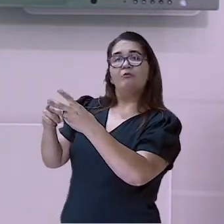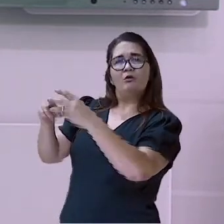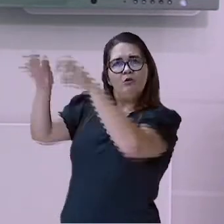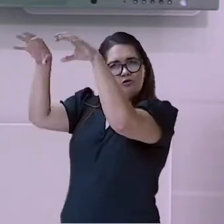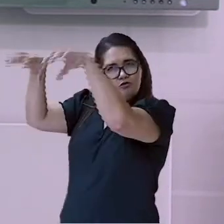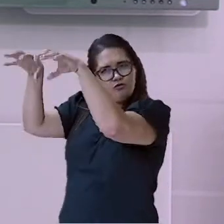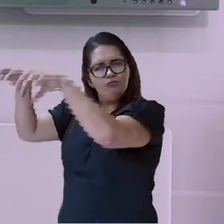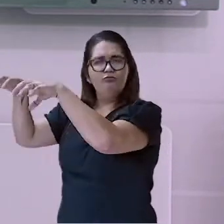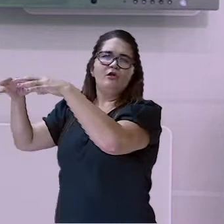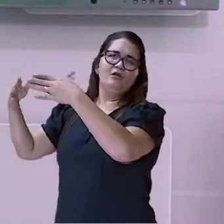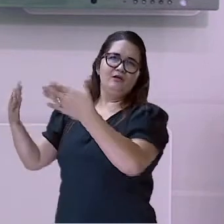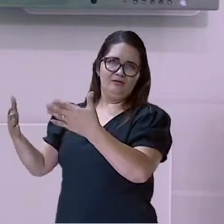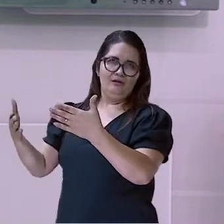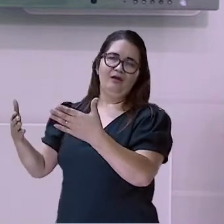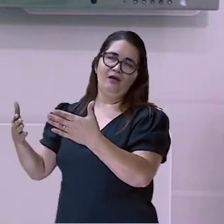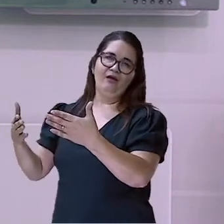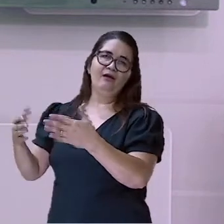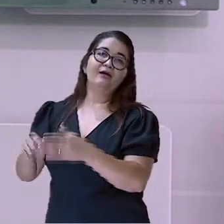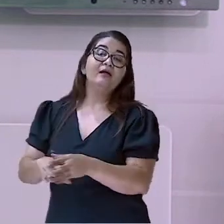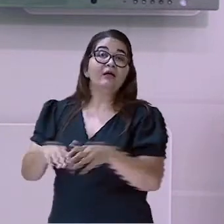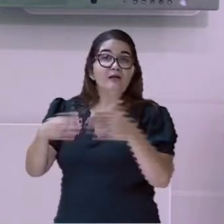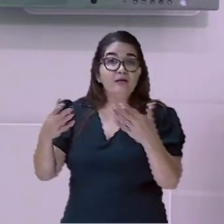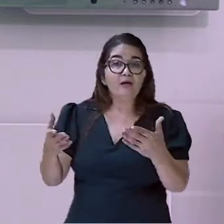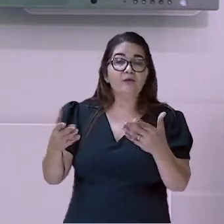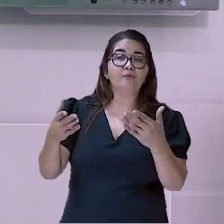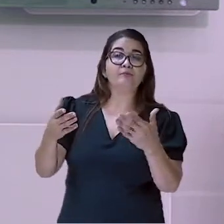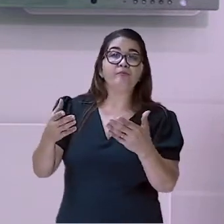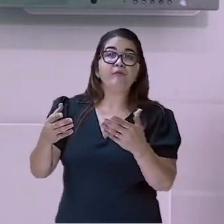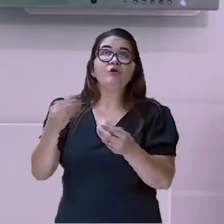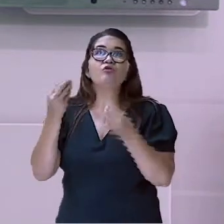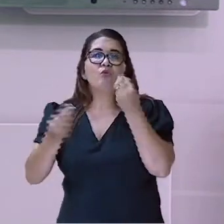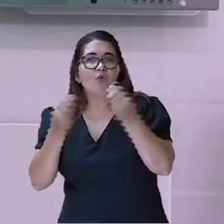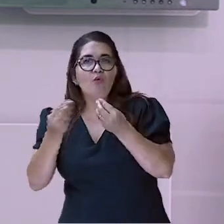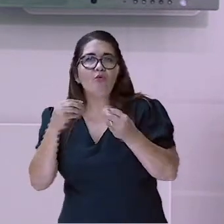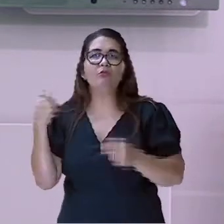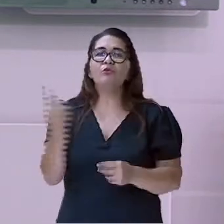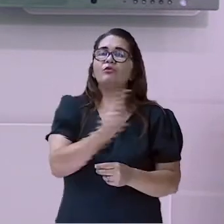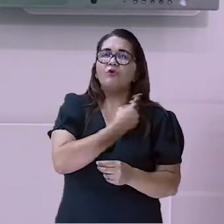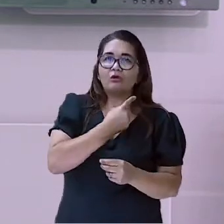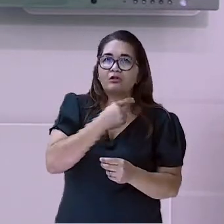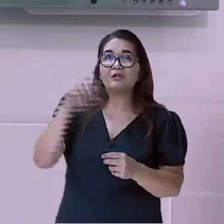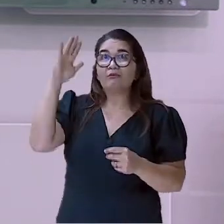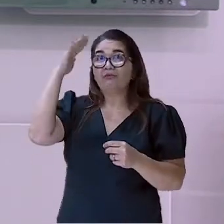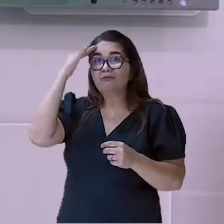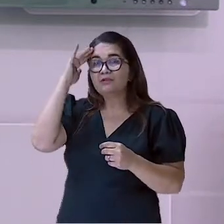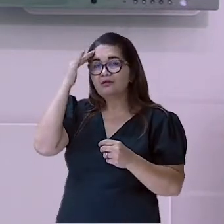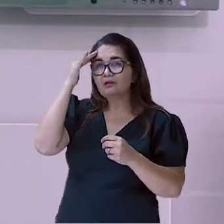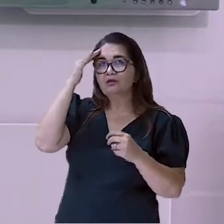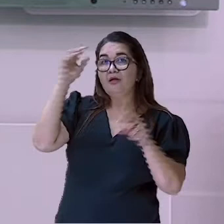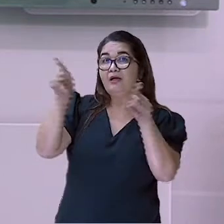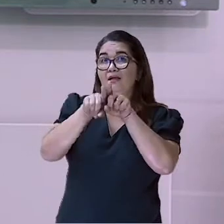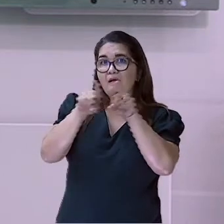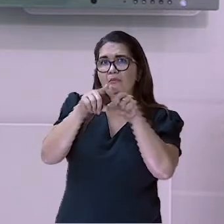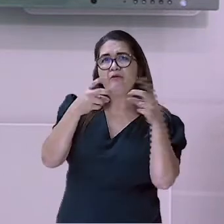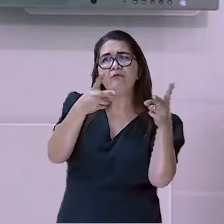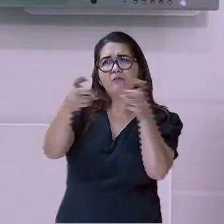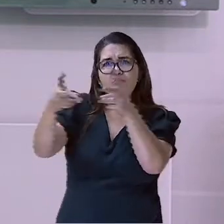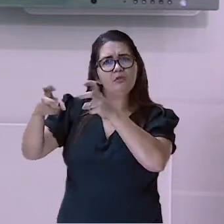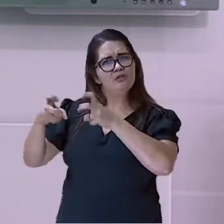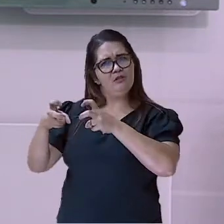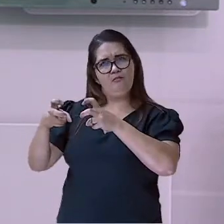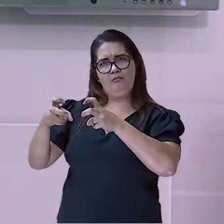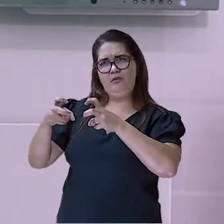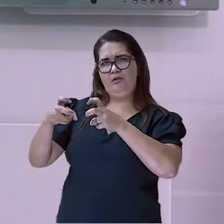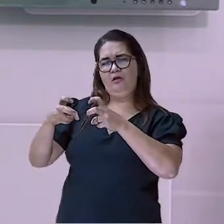nos telejornais sobre o tempo. E é isso, o tempo é momentâneo, né? Uma análise momentânea,